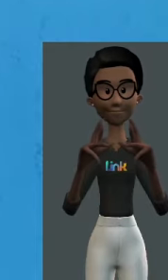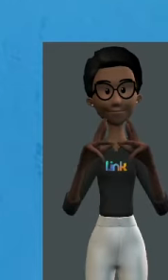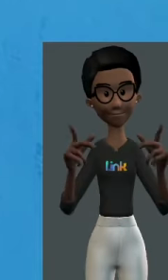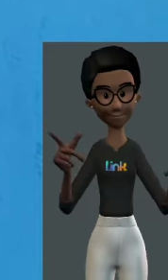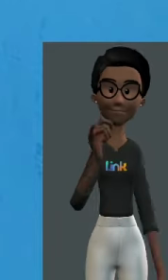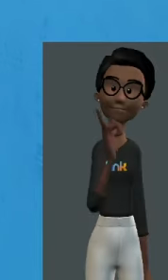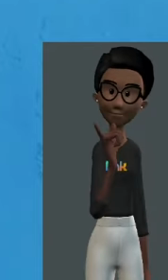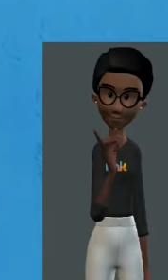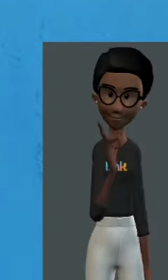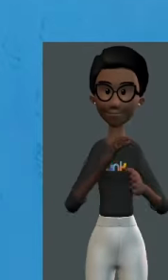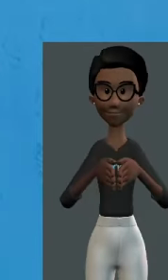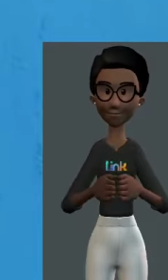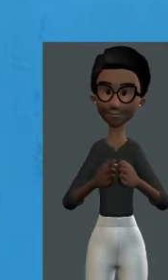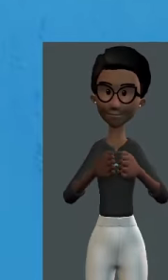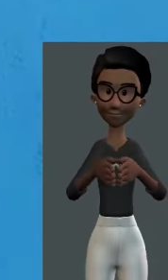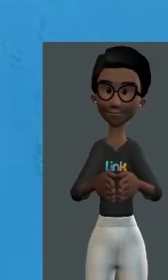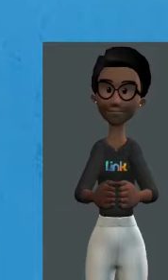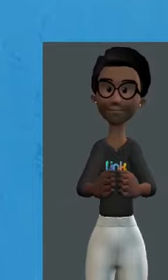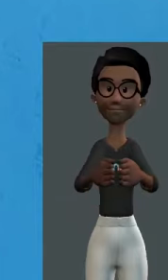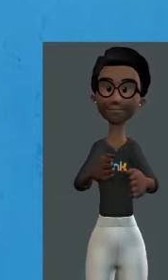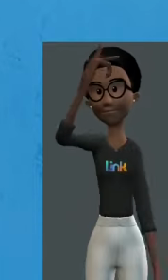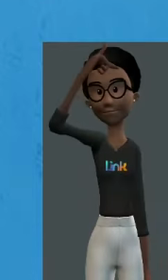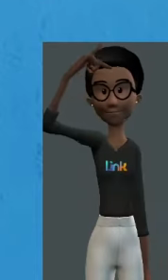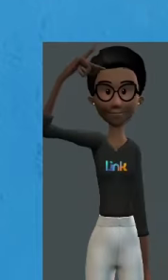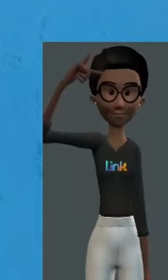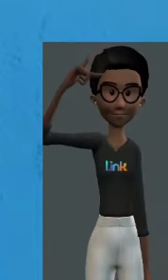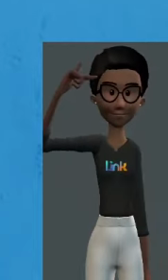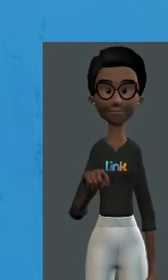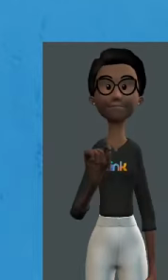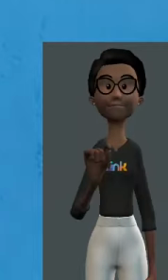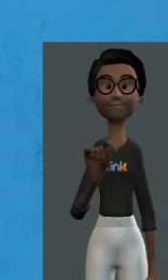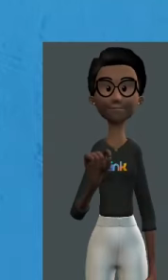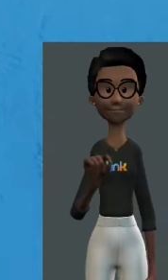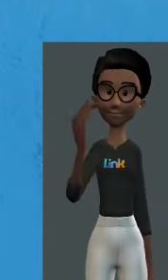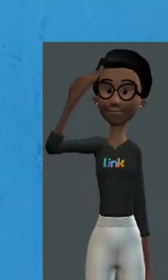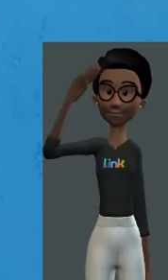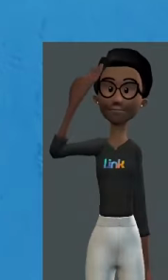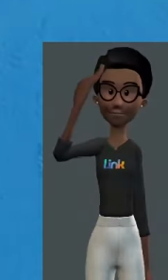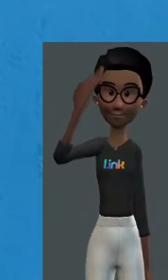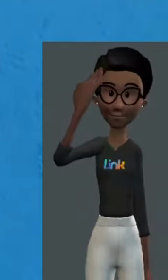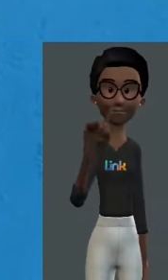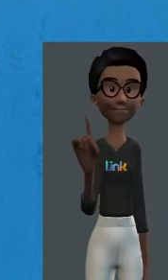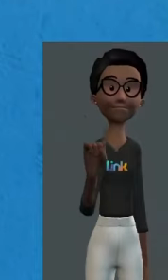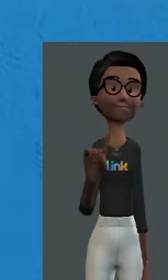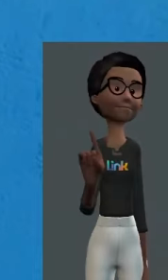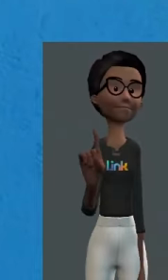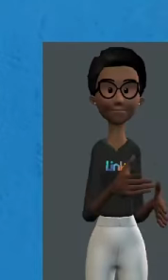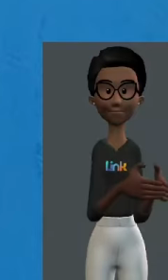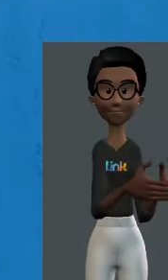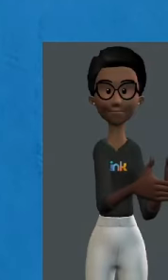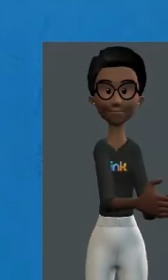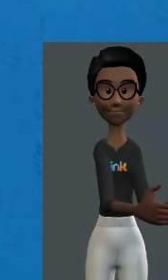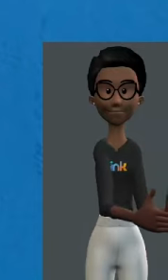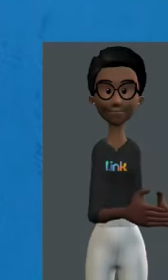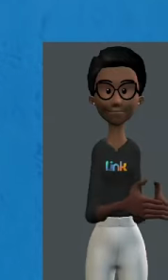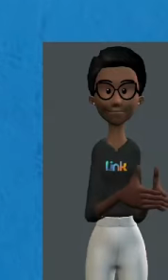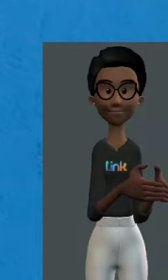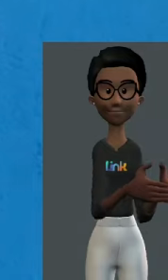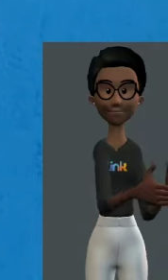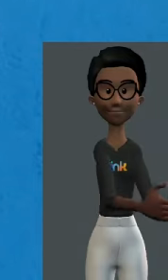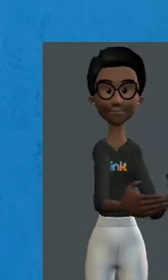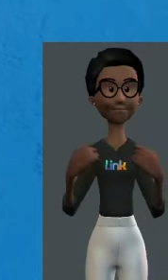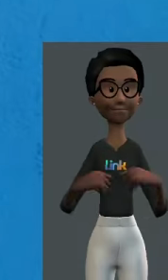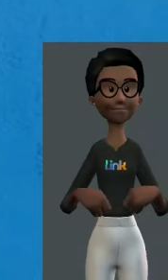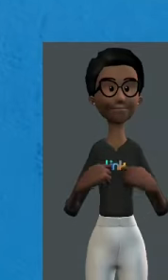de desrespeitar os deuses locais, de condenar os jovens, né? Então, ou seja, aos olhos do